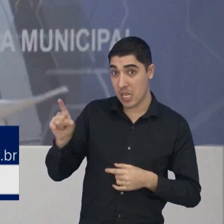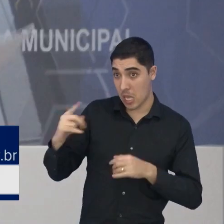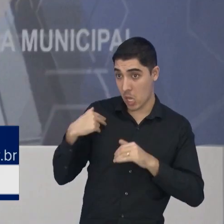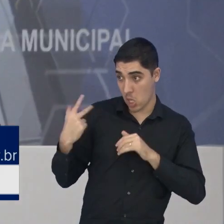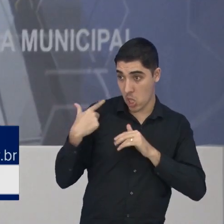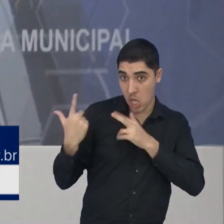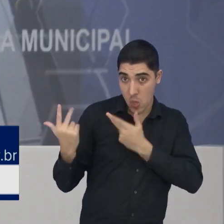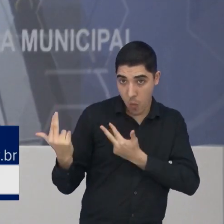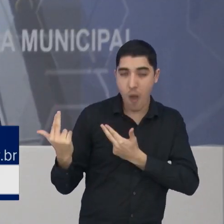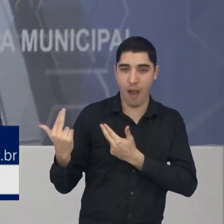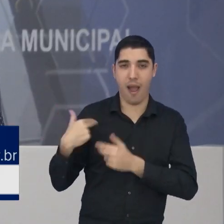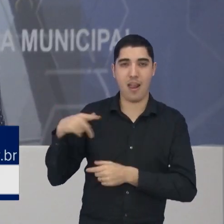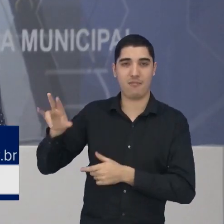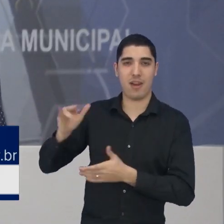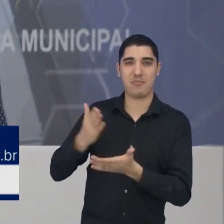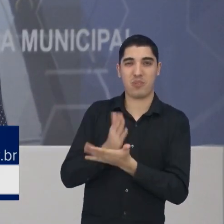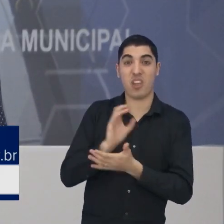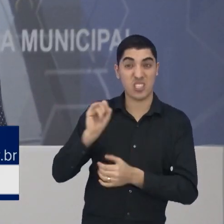não é aprovado.